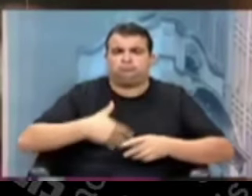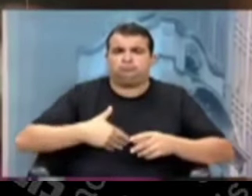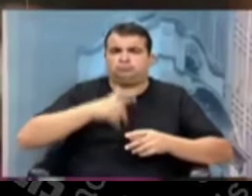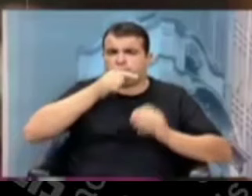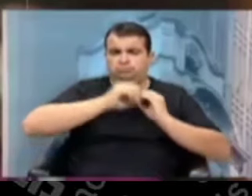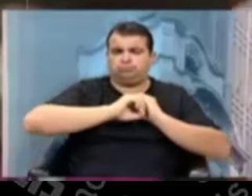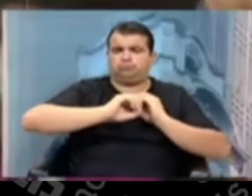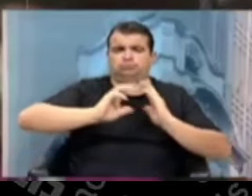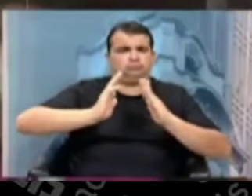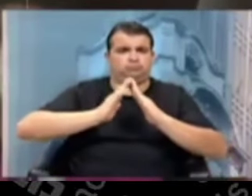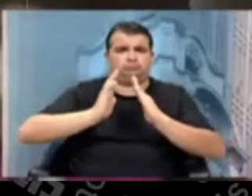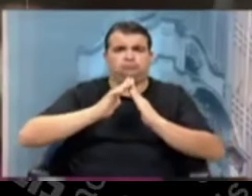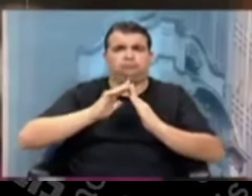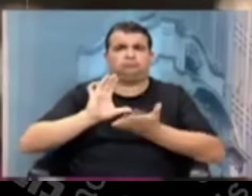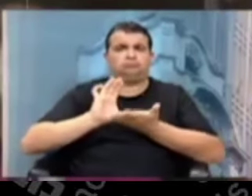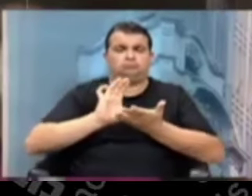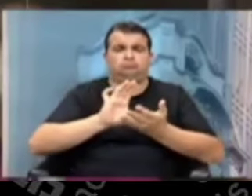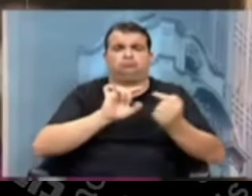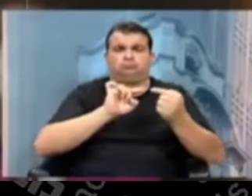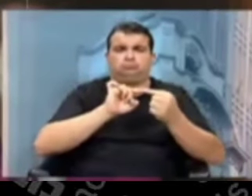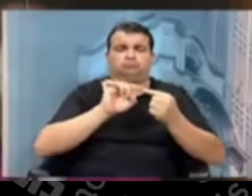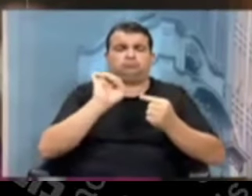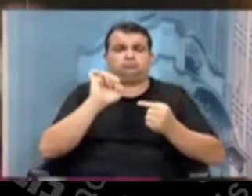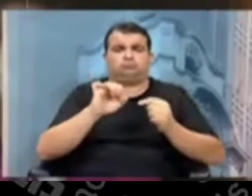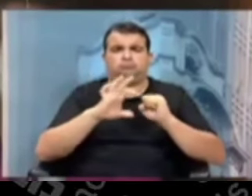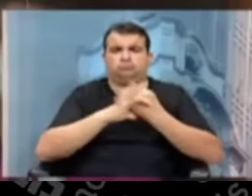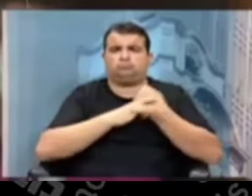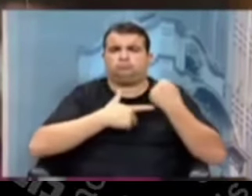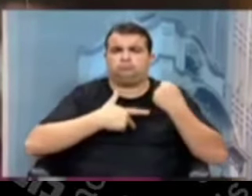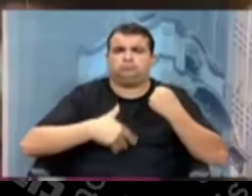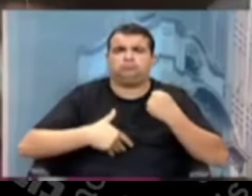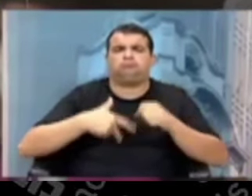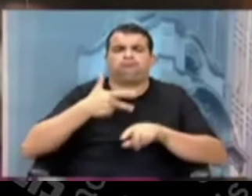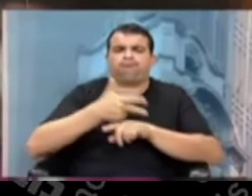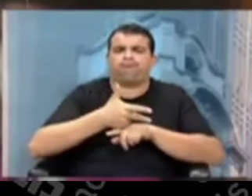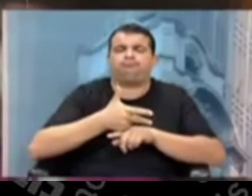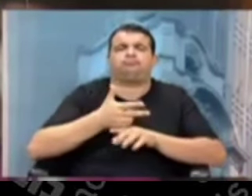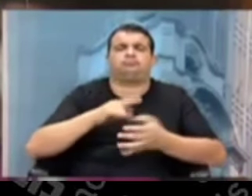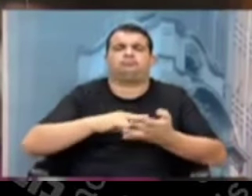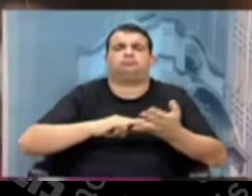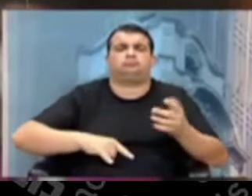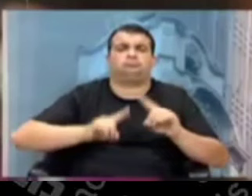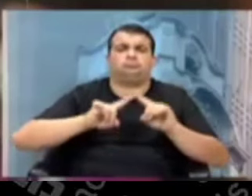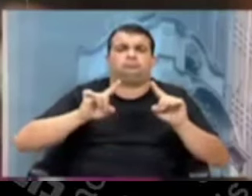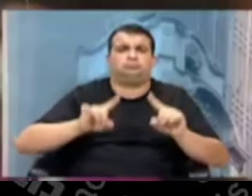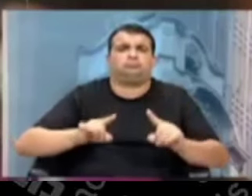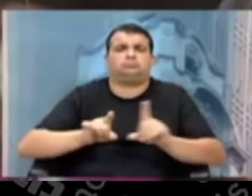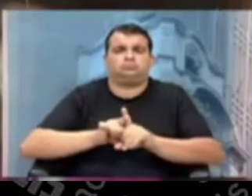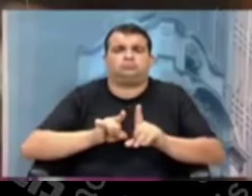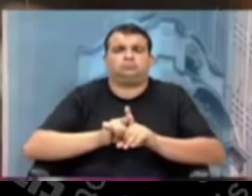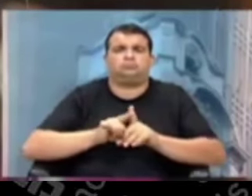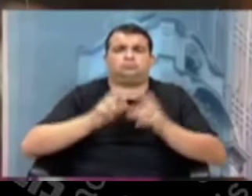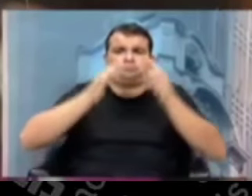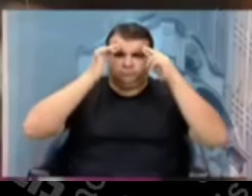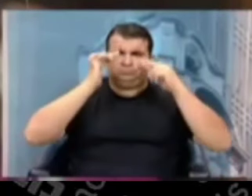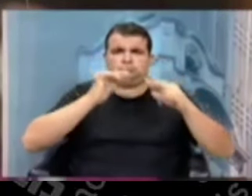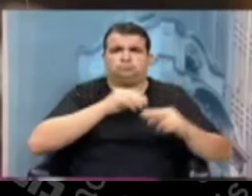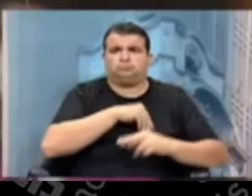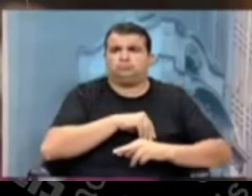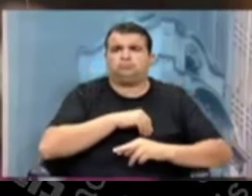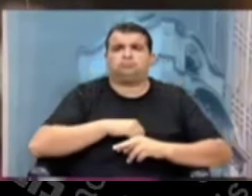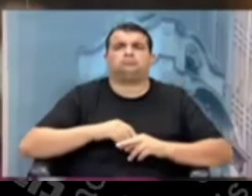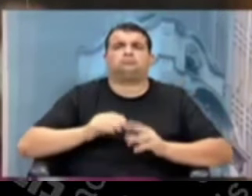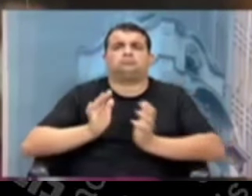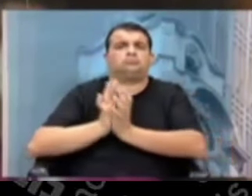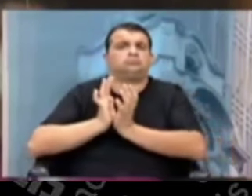do saneamento é através de investimentos em segurança pública em câmeras e contratação de servidores e Respeito o salarial